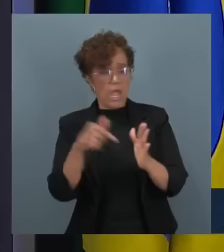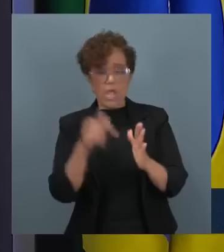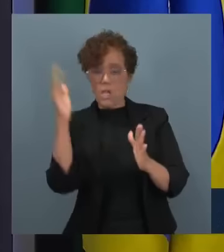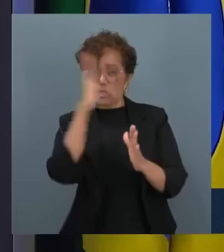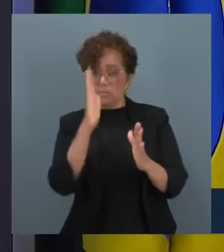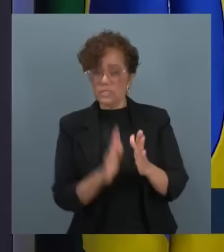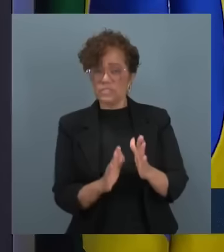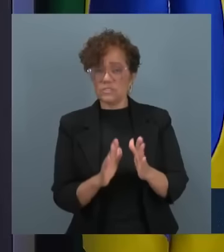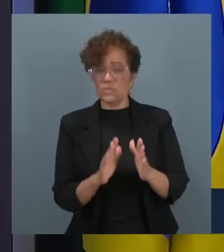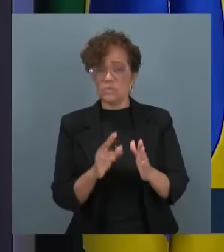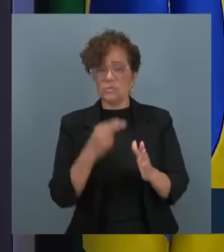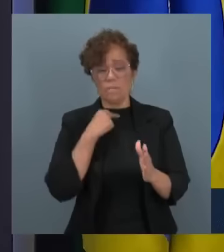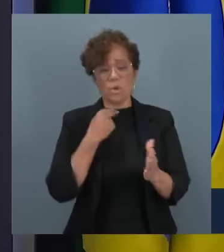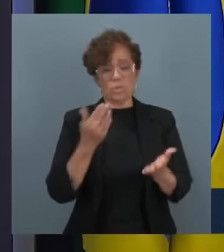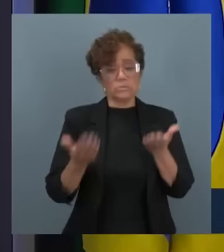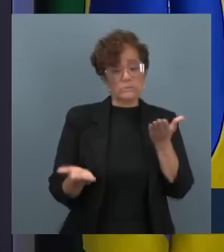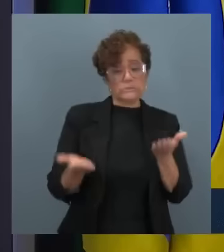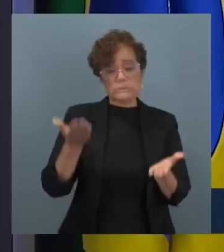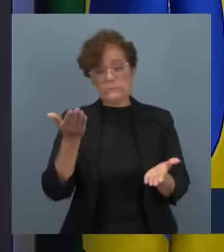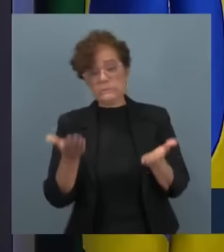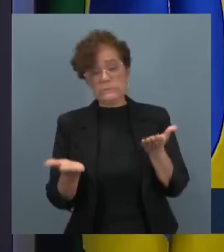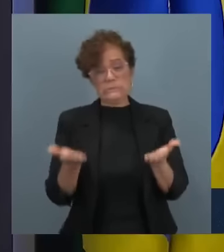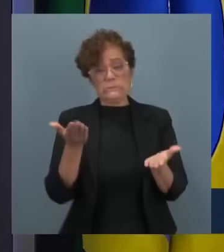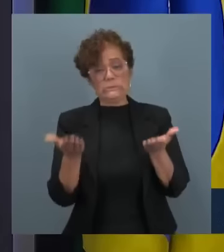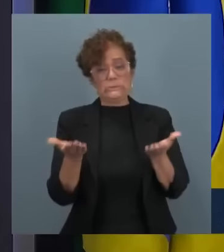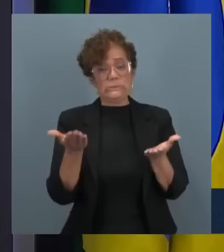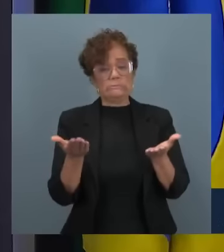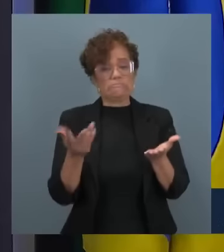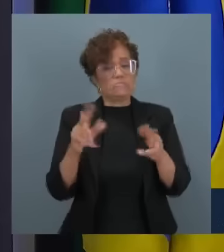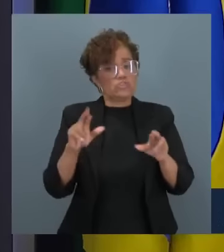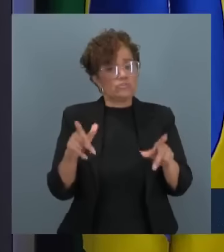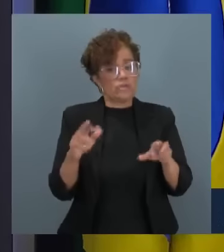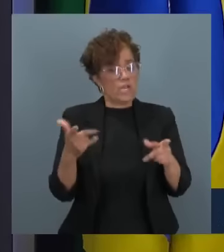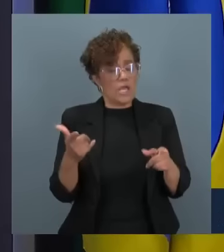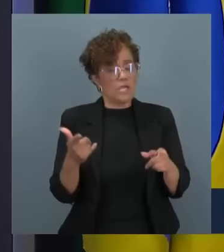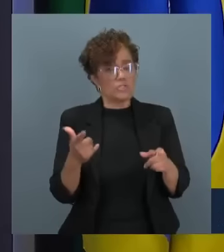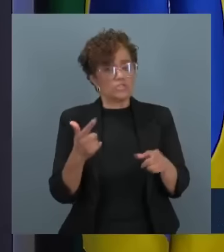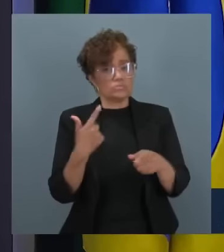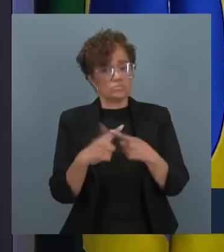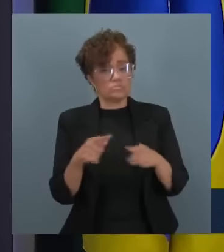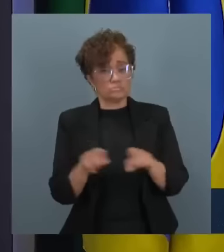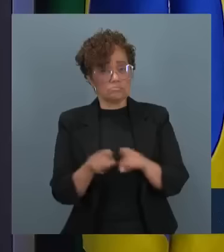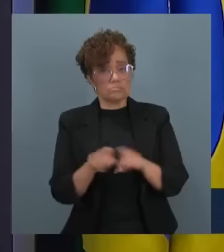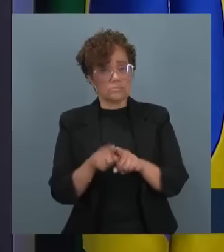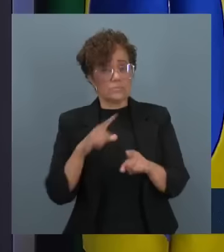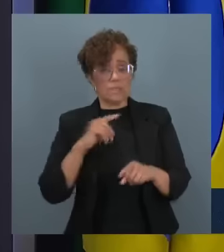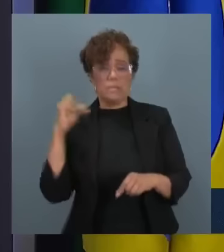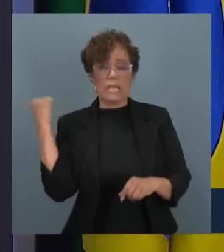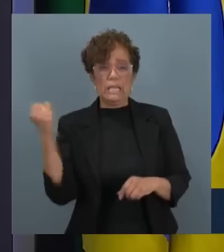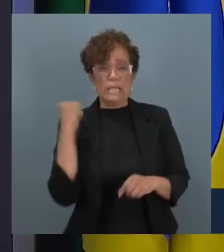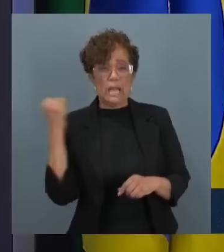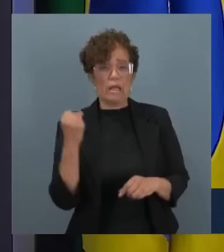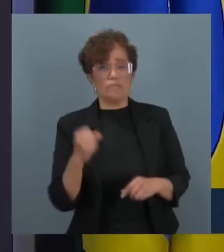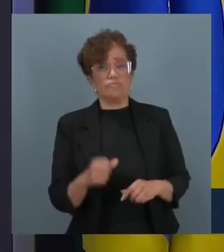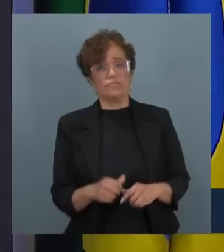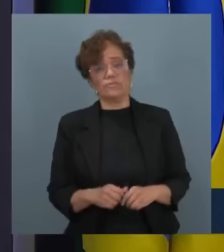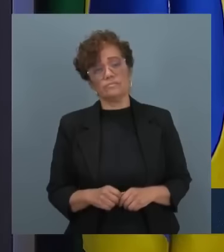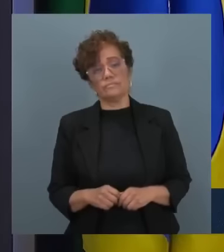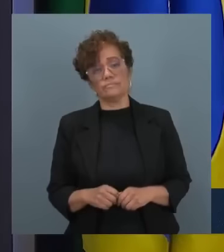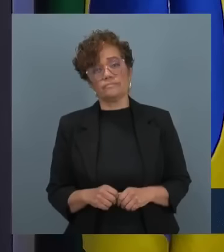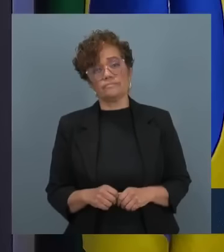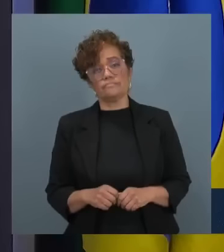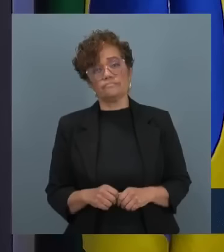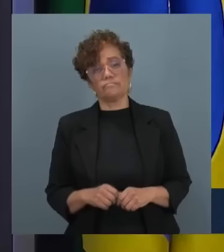não pode ter dois pesos e duas medidas, interpretação para lá e para cá. Esse caso lá de Maracanã é grave, não é por acaso que é